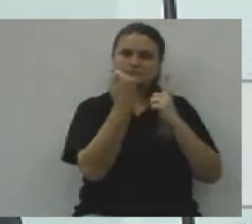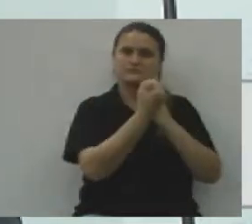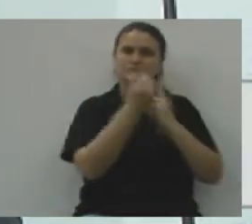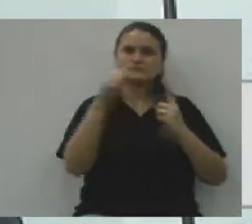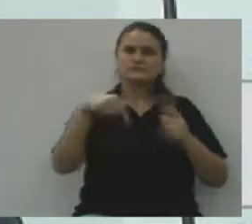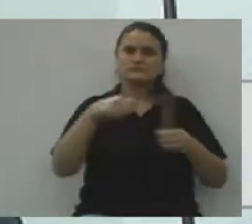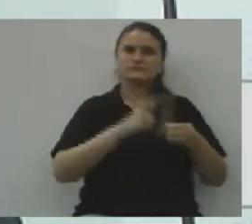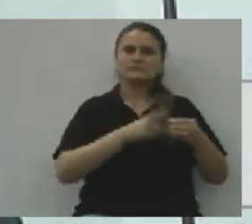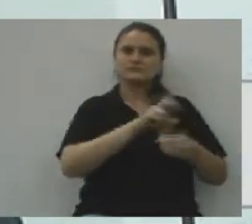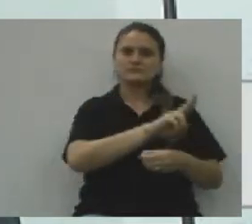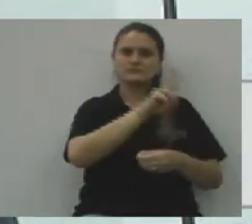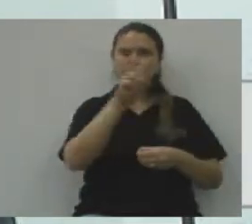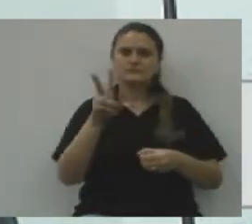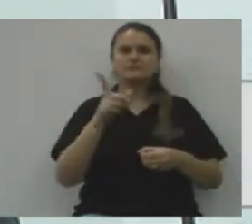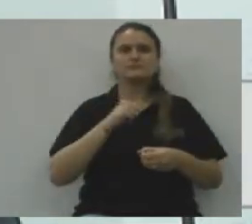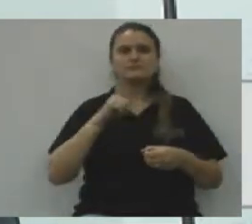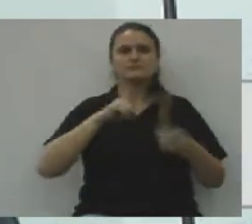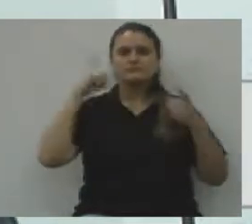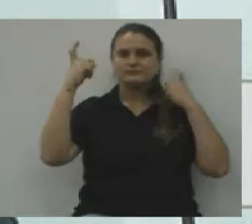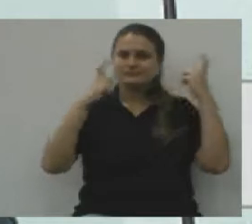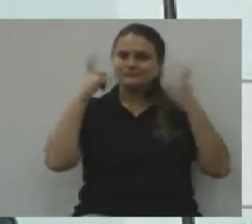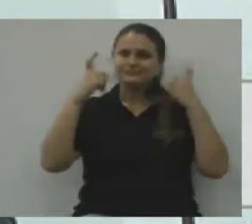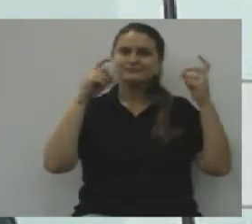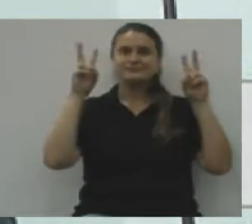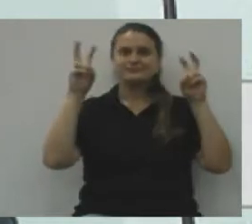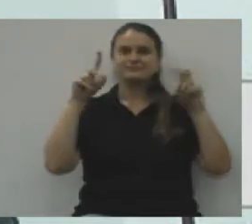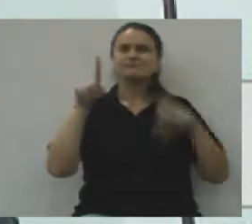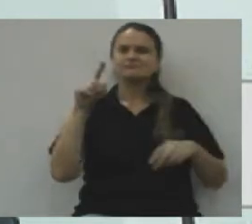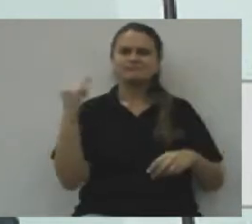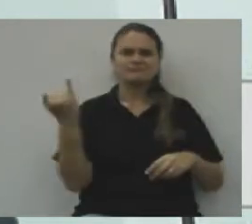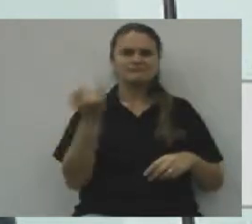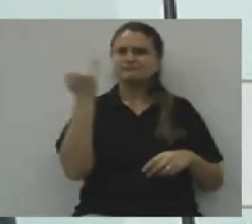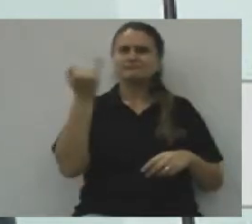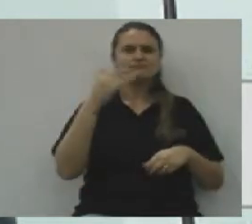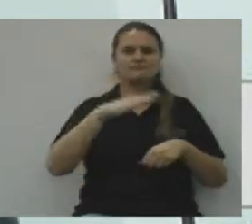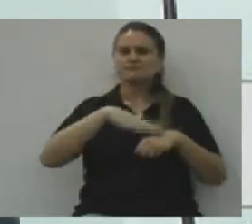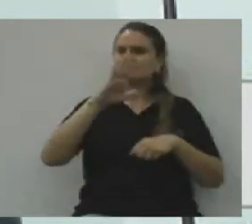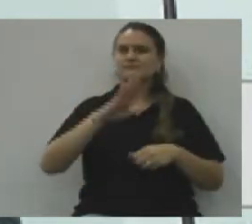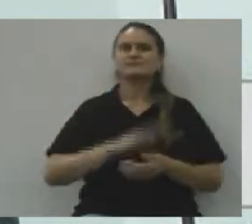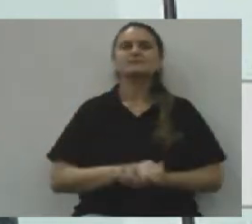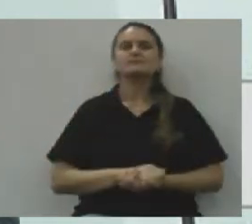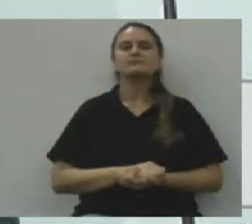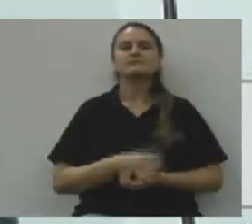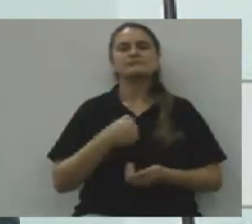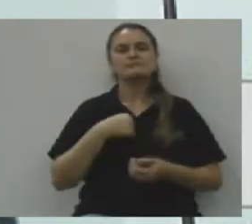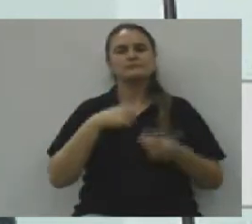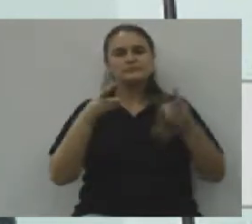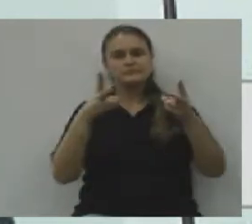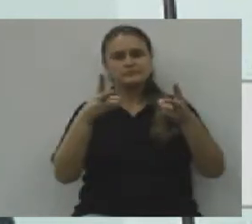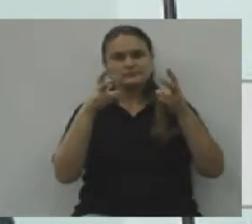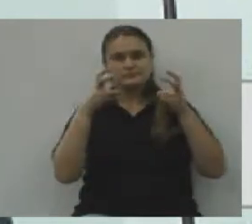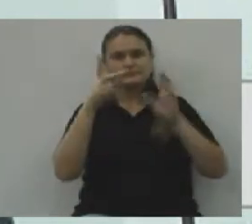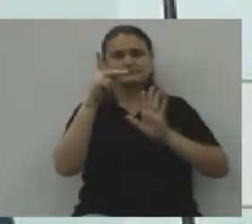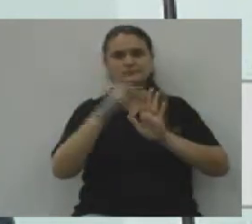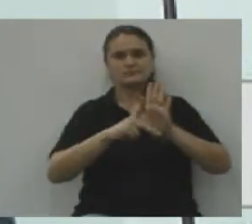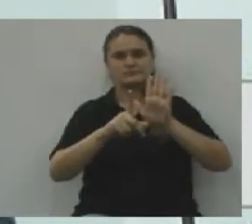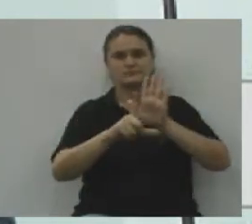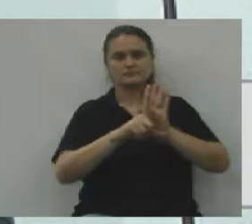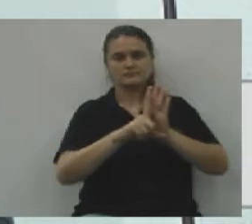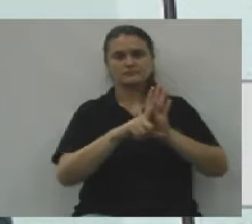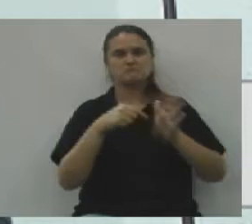Vitoriense, ela se preocupa com este tema, que, a meu ver, é importantíssimo. Analisando até o projeto de